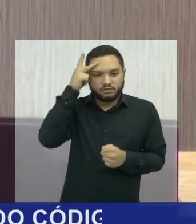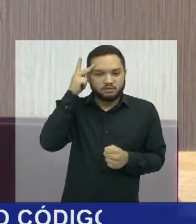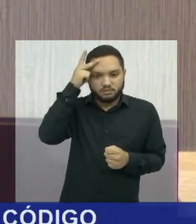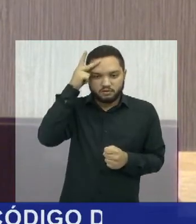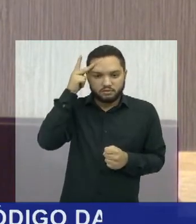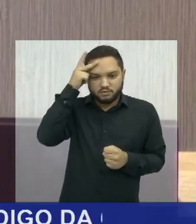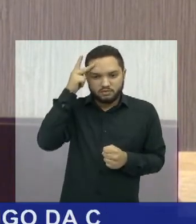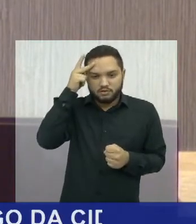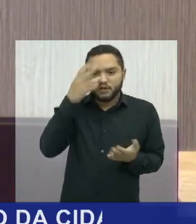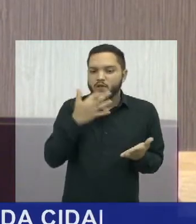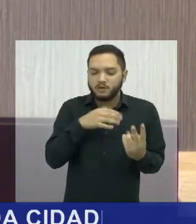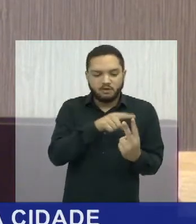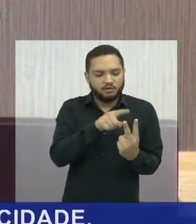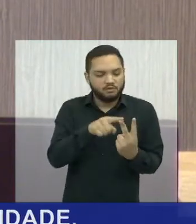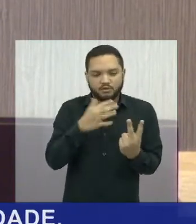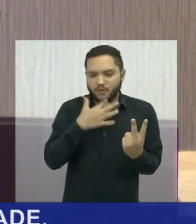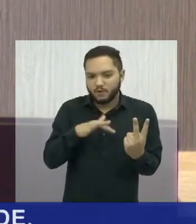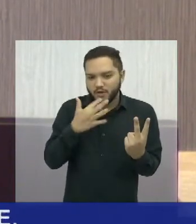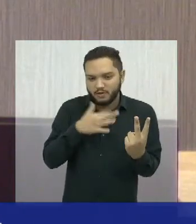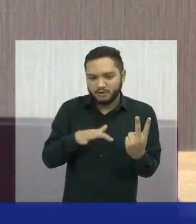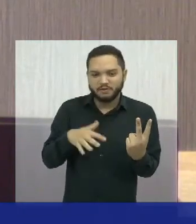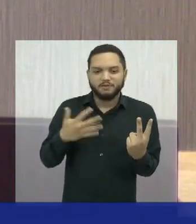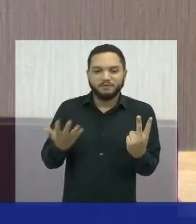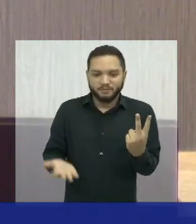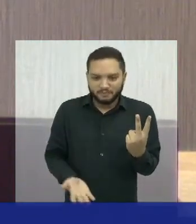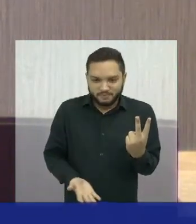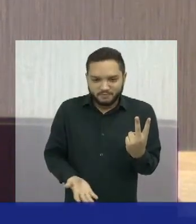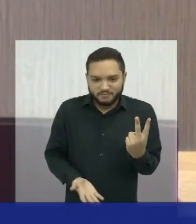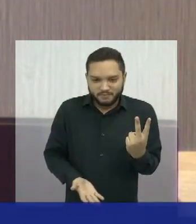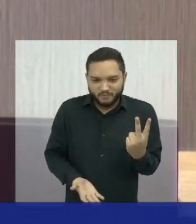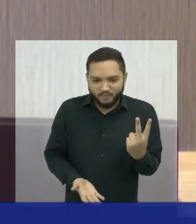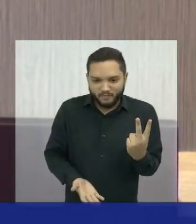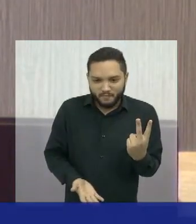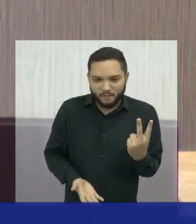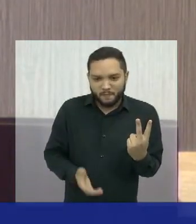Não conheço nenhum dos dois. Mas o seu Pedro, né?